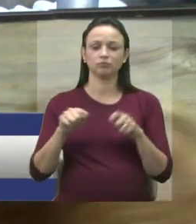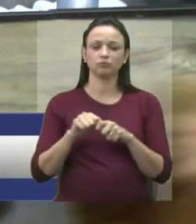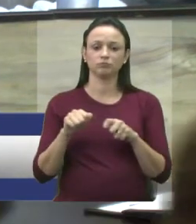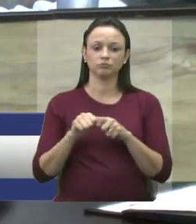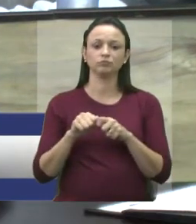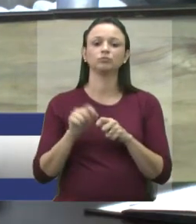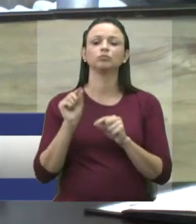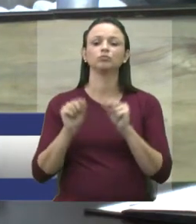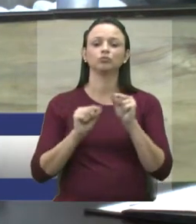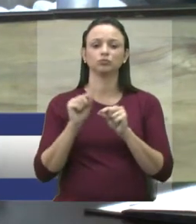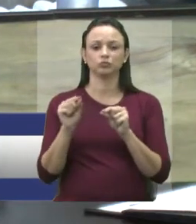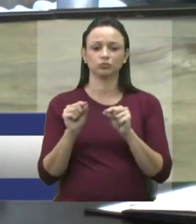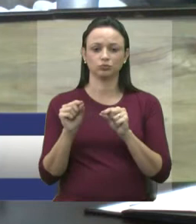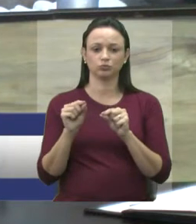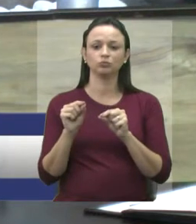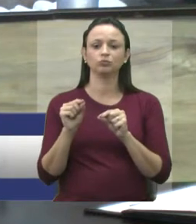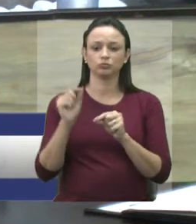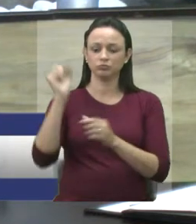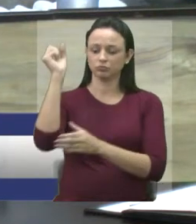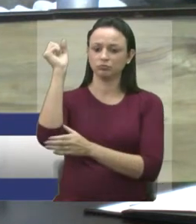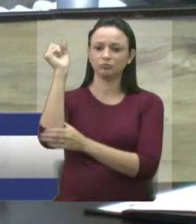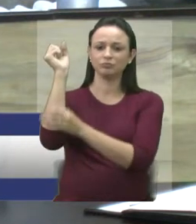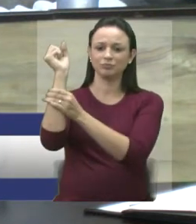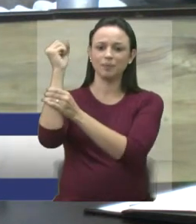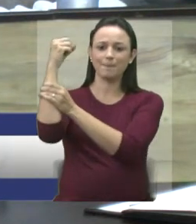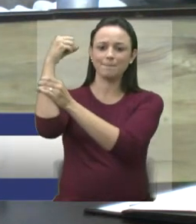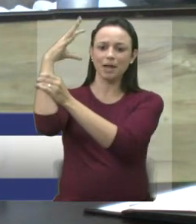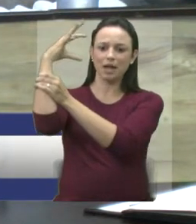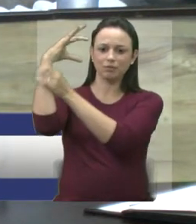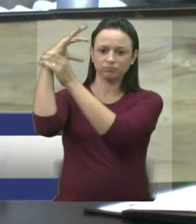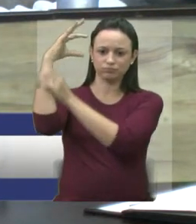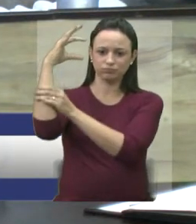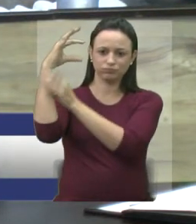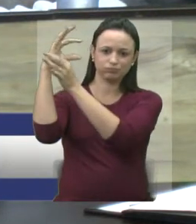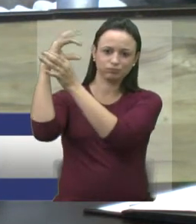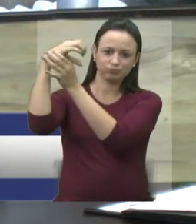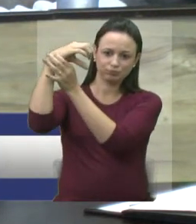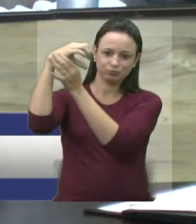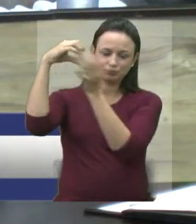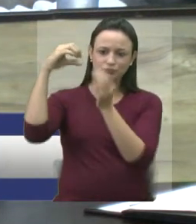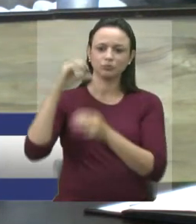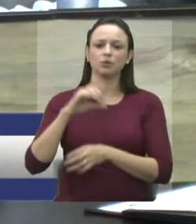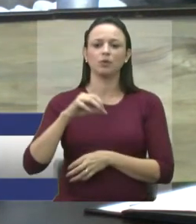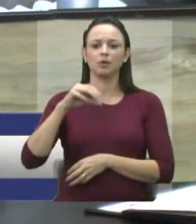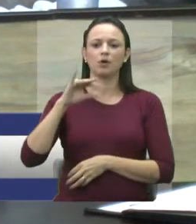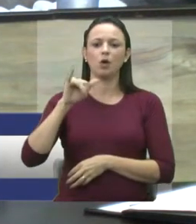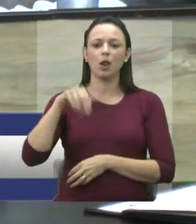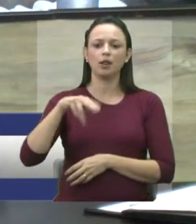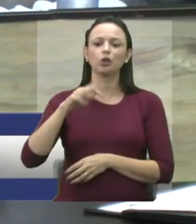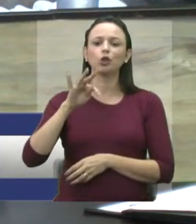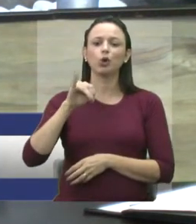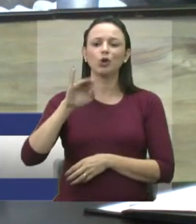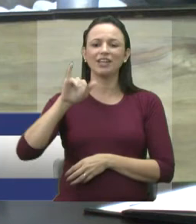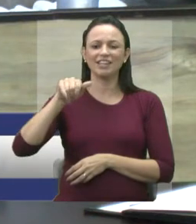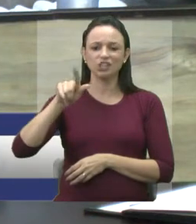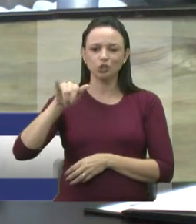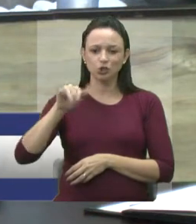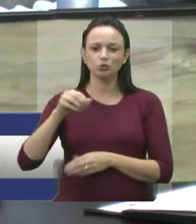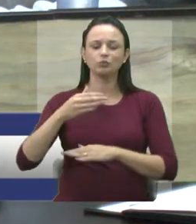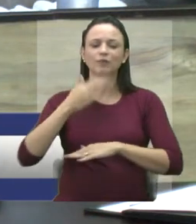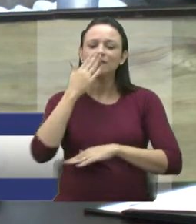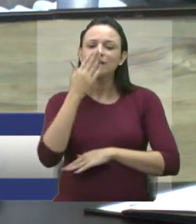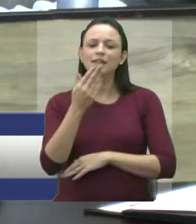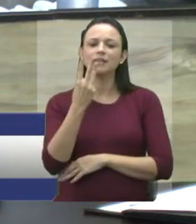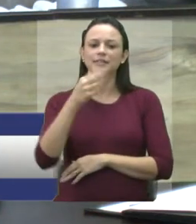à implantação de braço de luz na rua Yolanda Mussi Troijo, em frente ao número